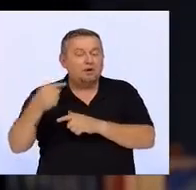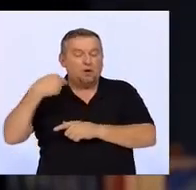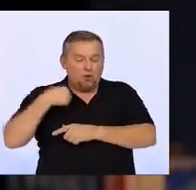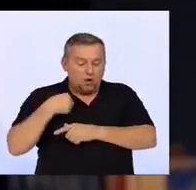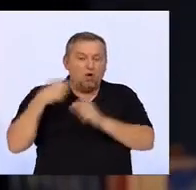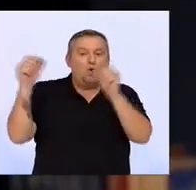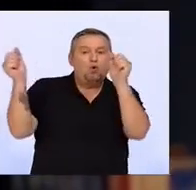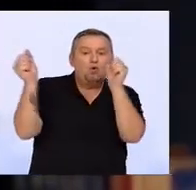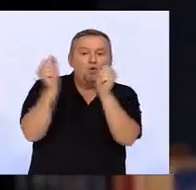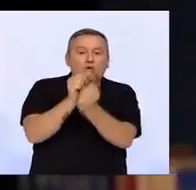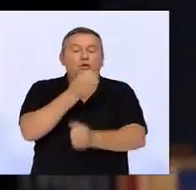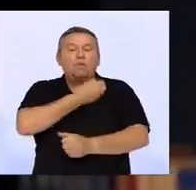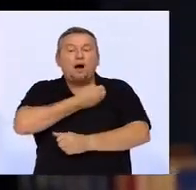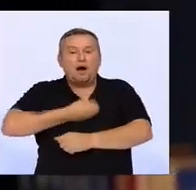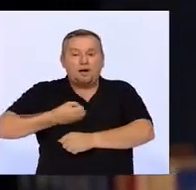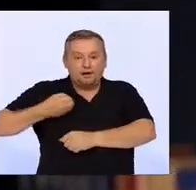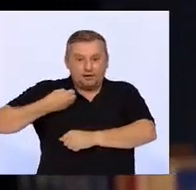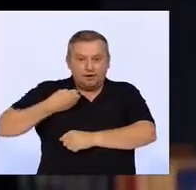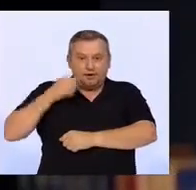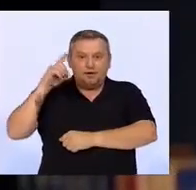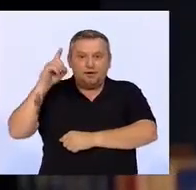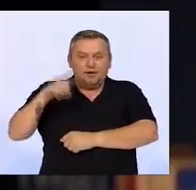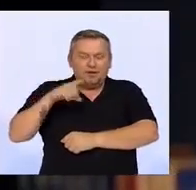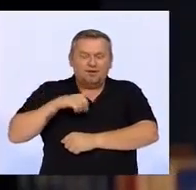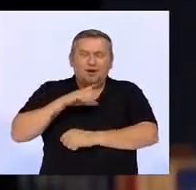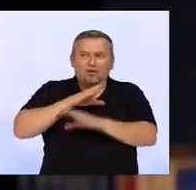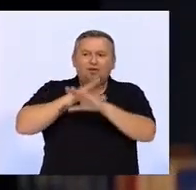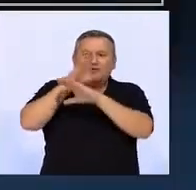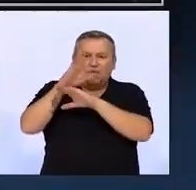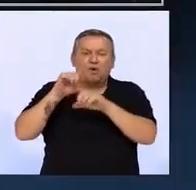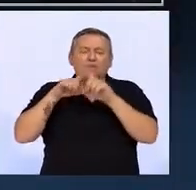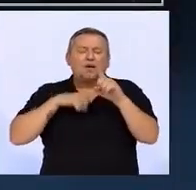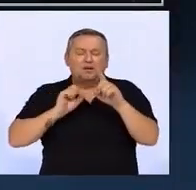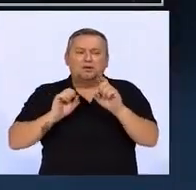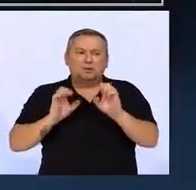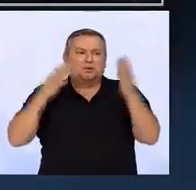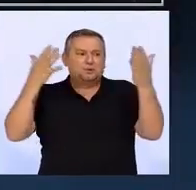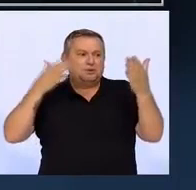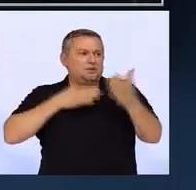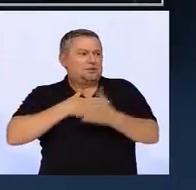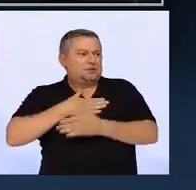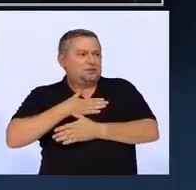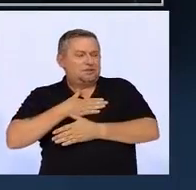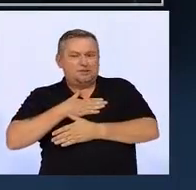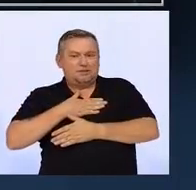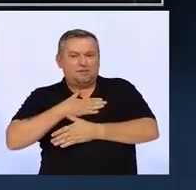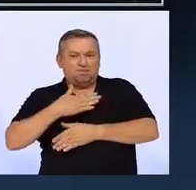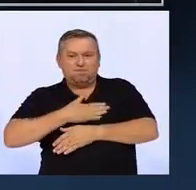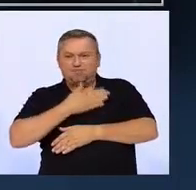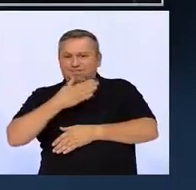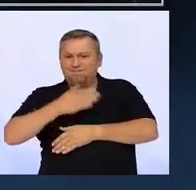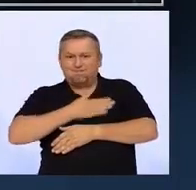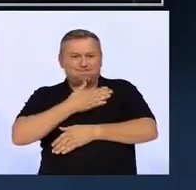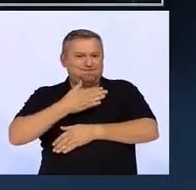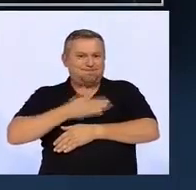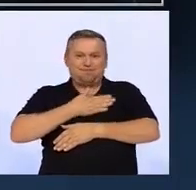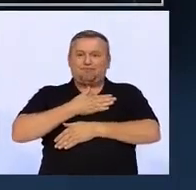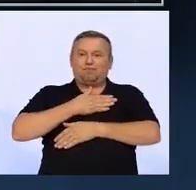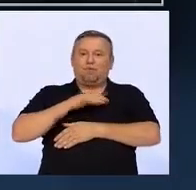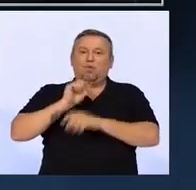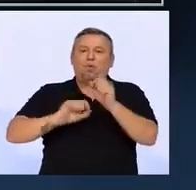entramos... Esse é um escândalo. É um escândalo. É um escândalo. É um escândalo. É um escândalo, né? E isso